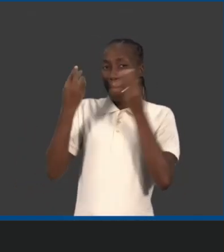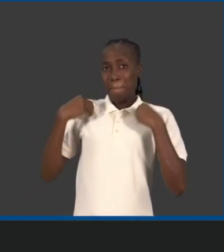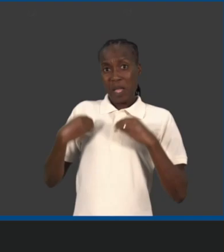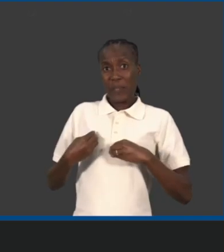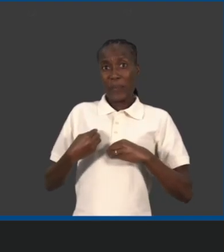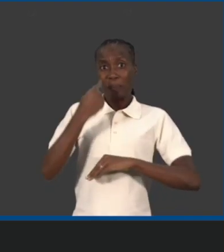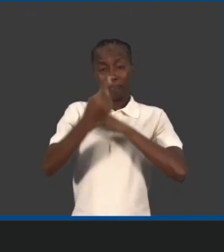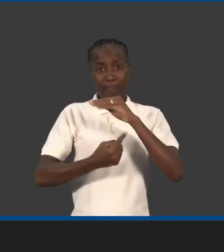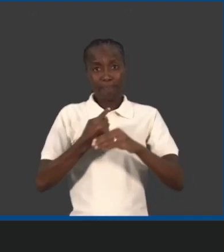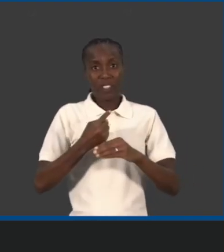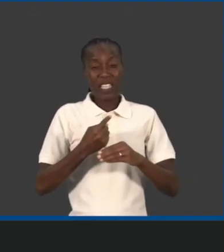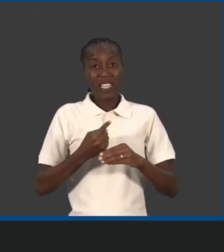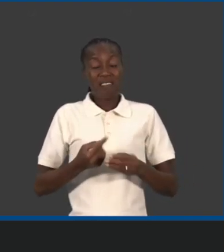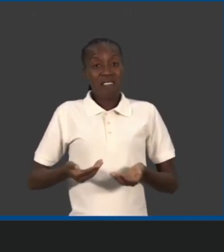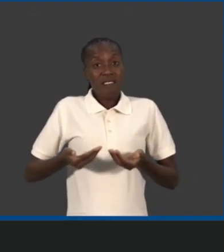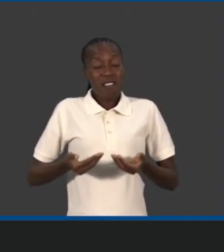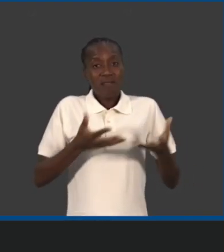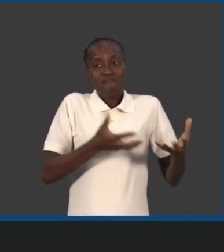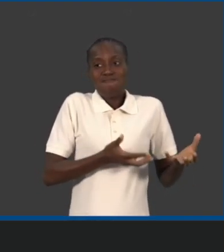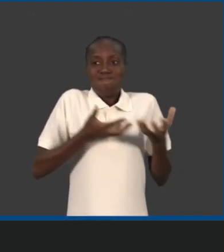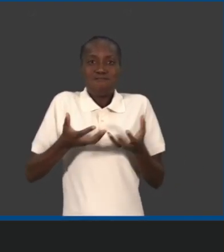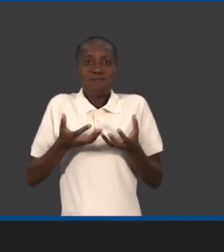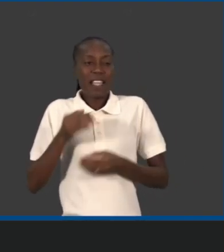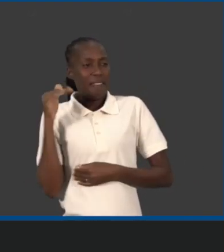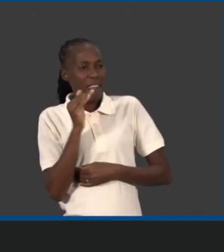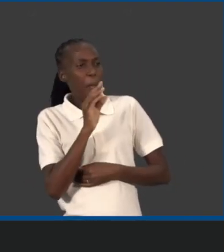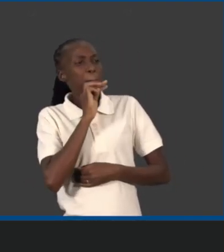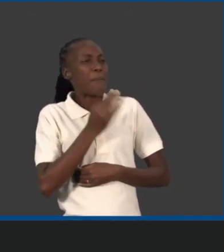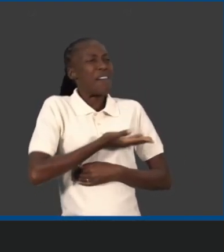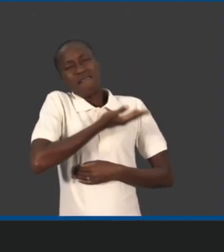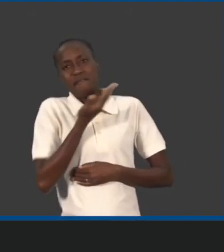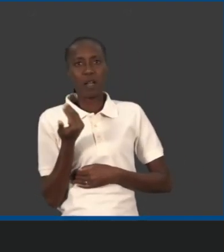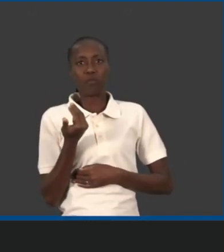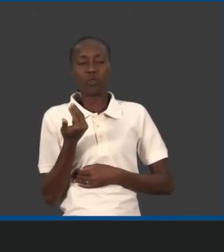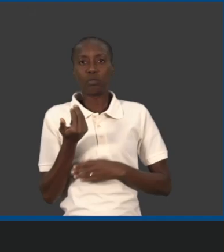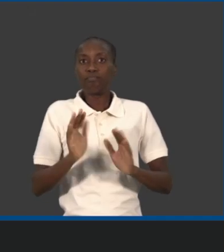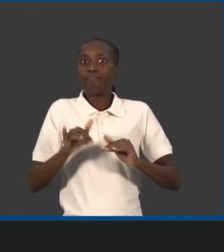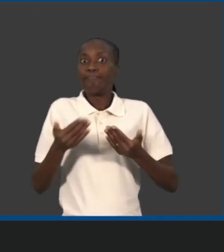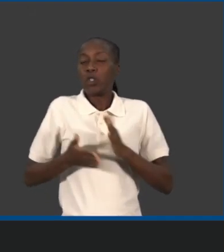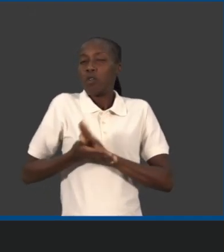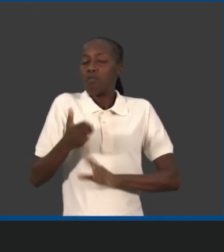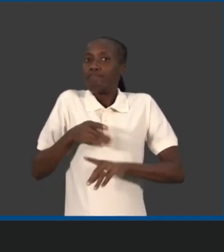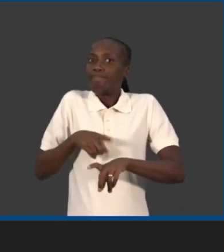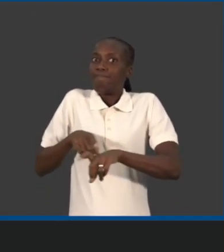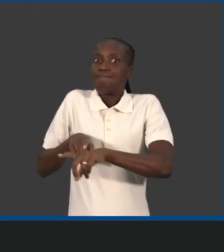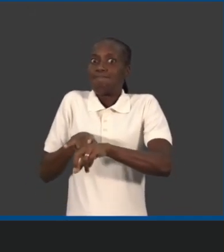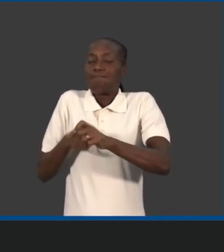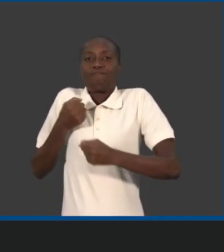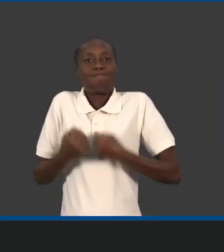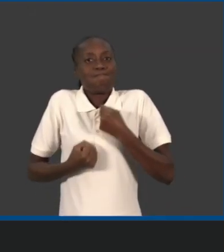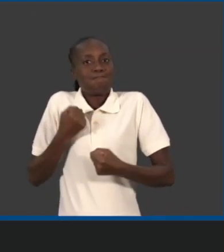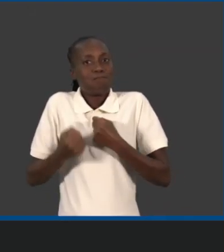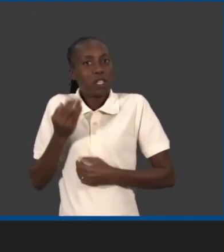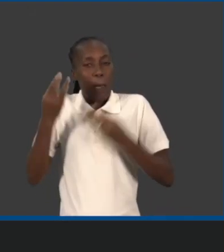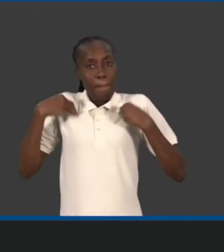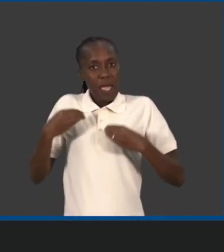carregou. Carregou a criança, disse, mãe, vamos. Eu comecei a seguir ela a correr com a criança.